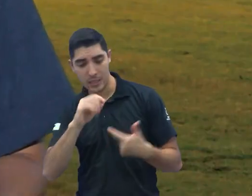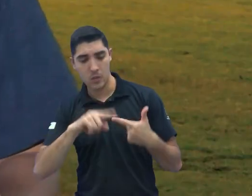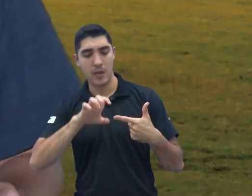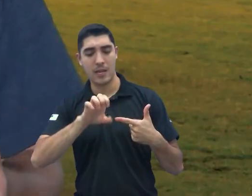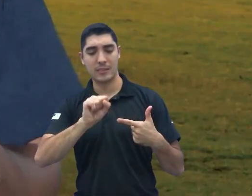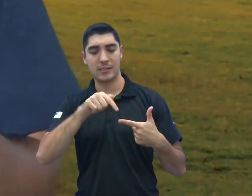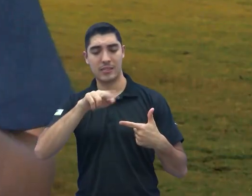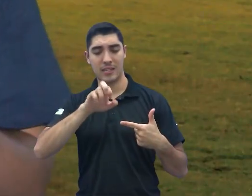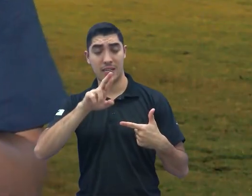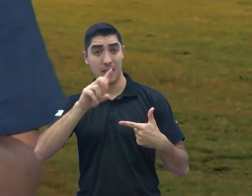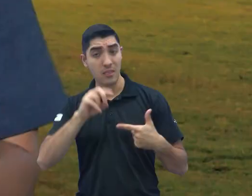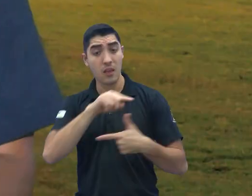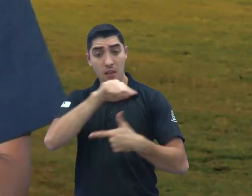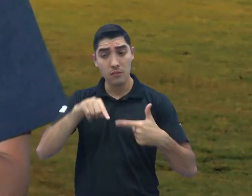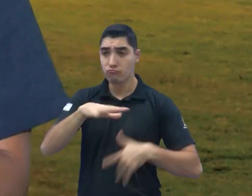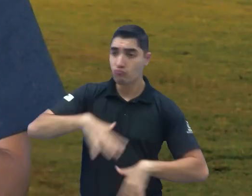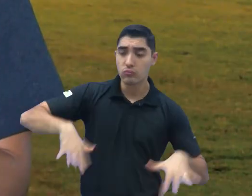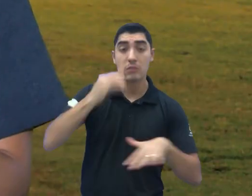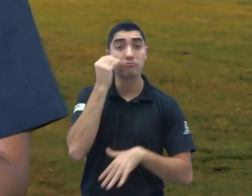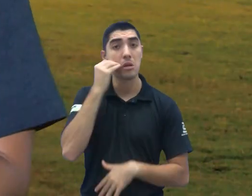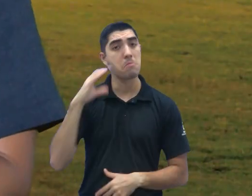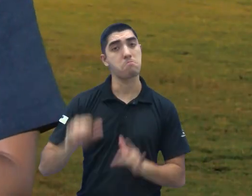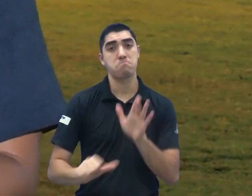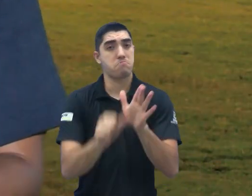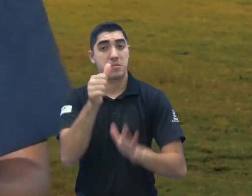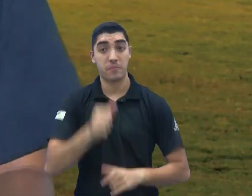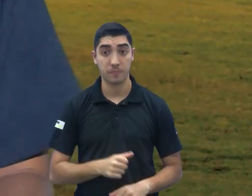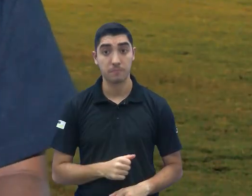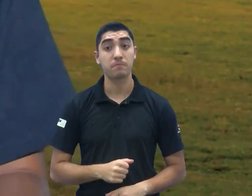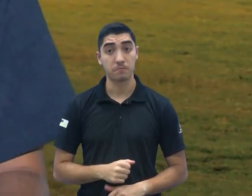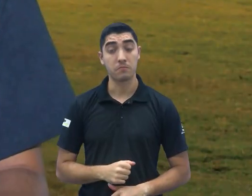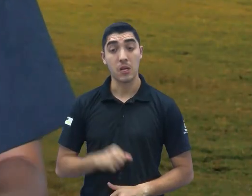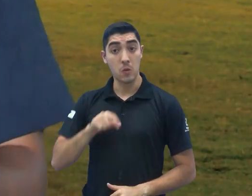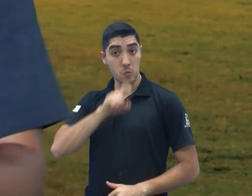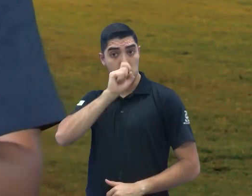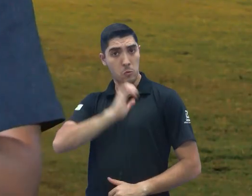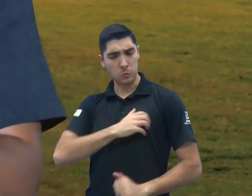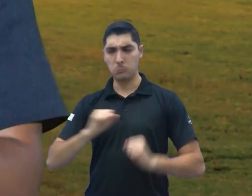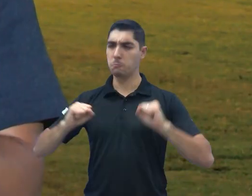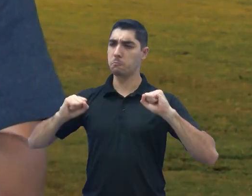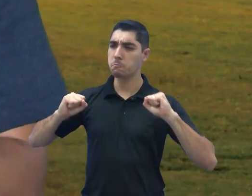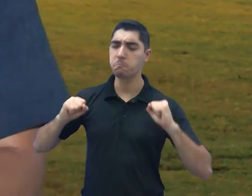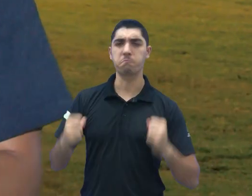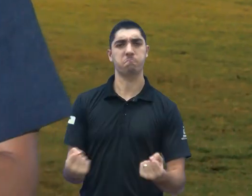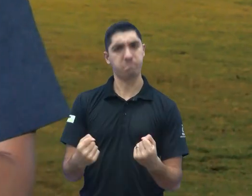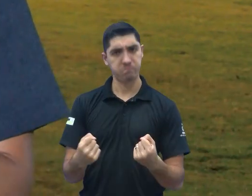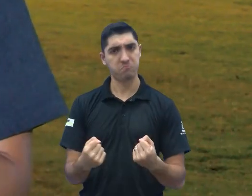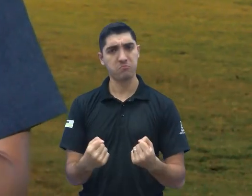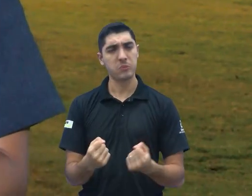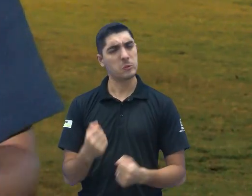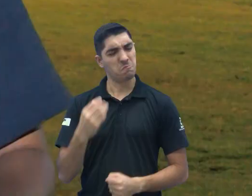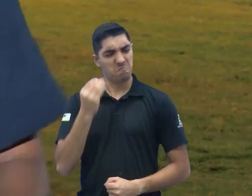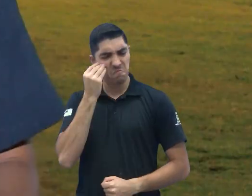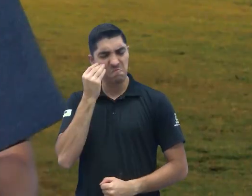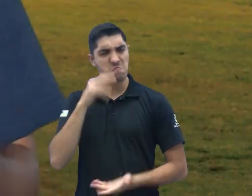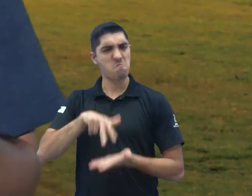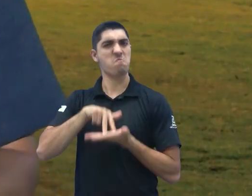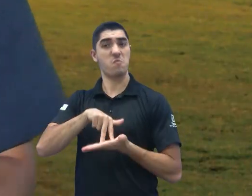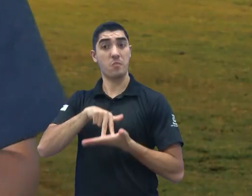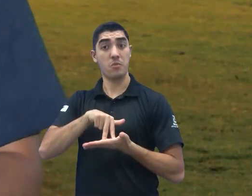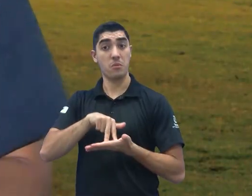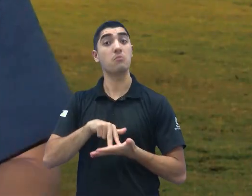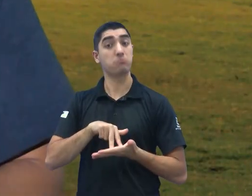eles. Saiu de cabeça erguida e caiu em pé. Essas frases famosas podem definir